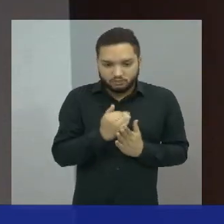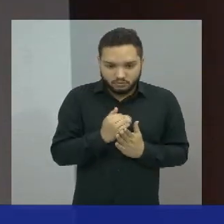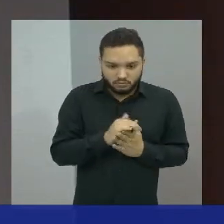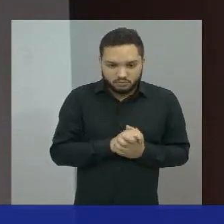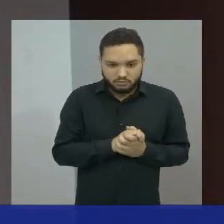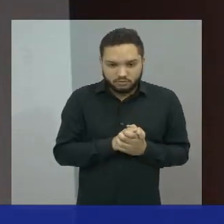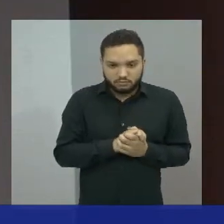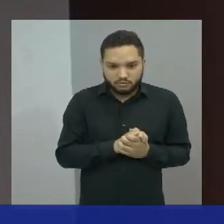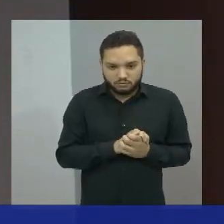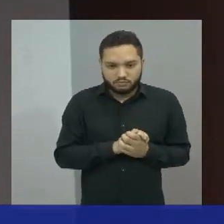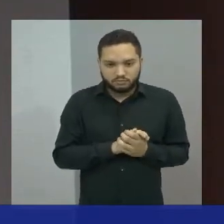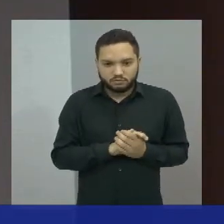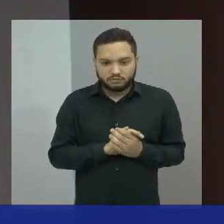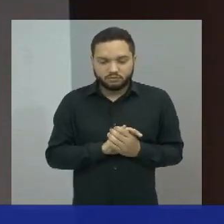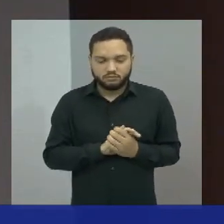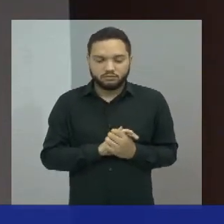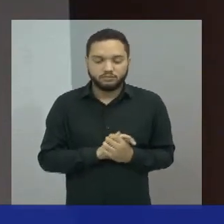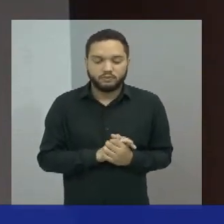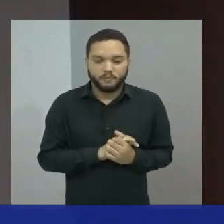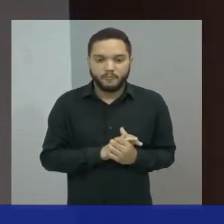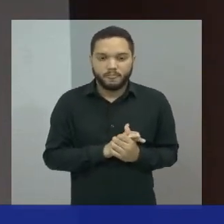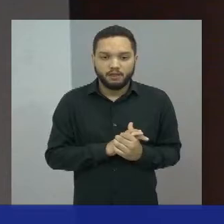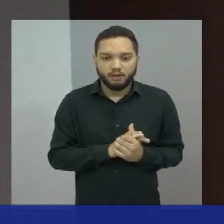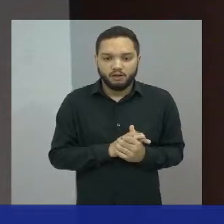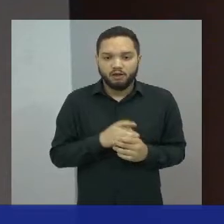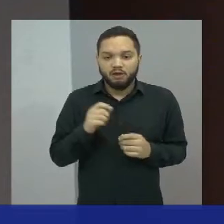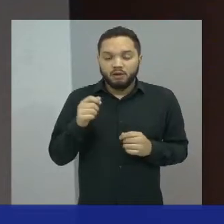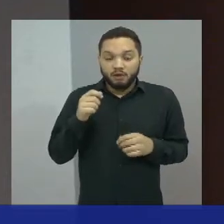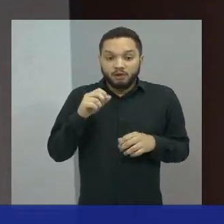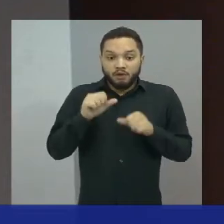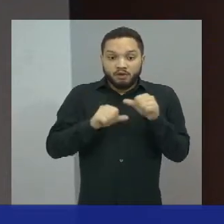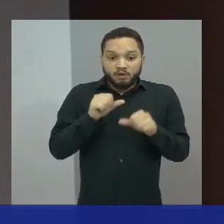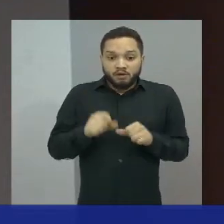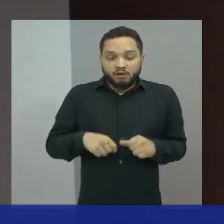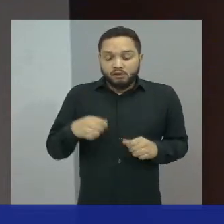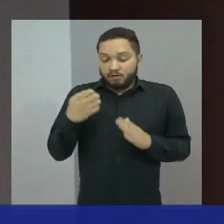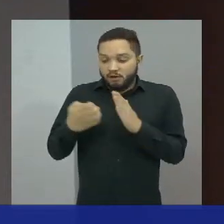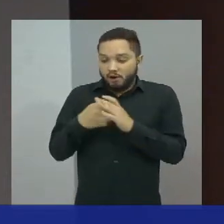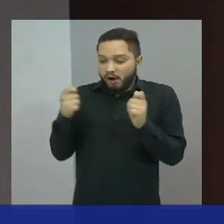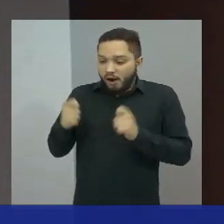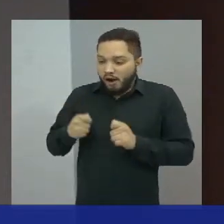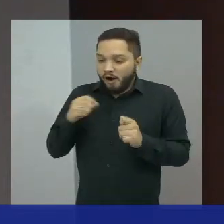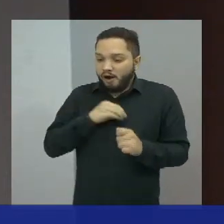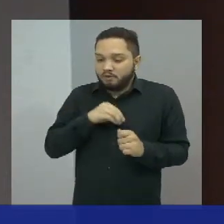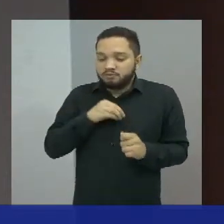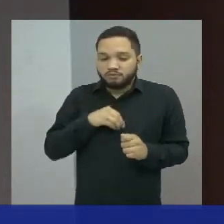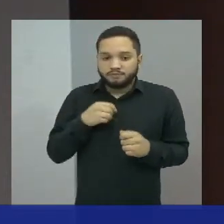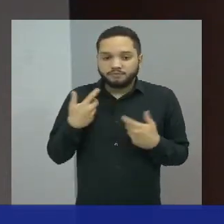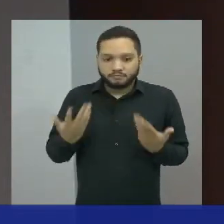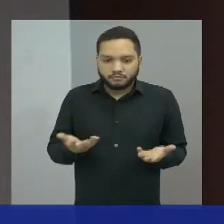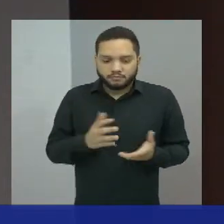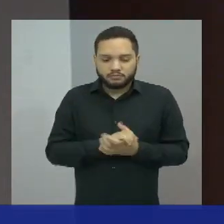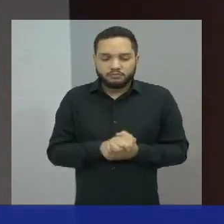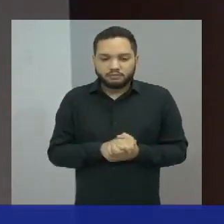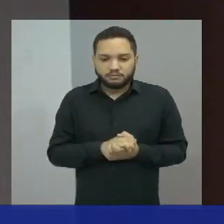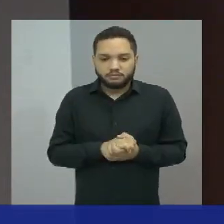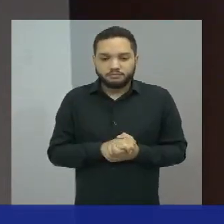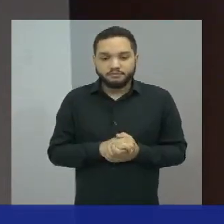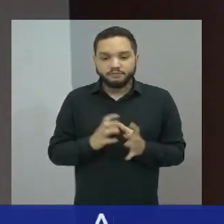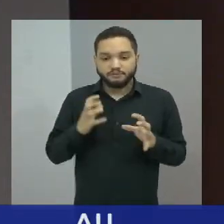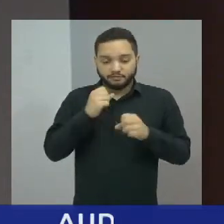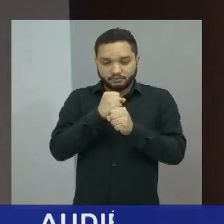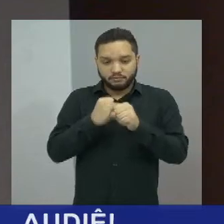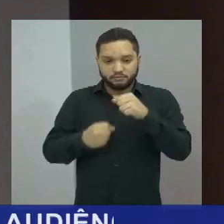é a mesma e a mesma gravidade. O que está variando aqui é a capacidade econômica do infrator. O valor da multa calculado